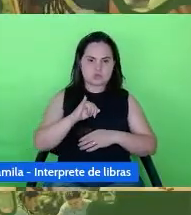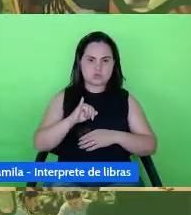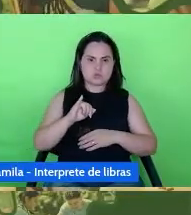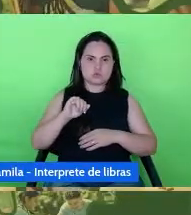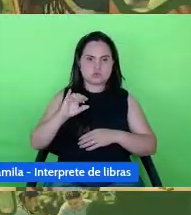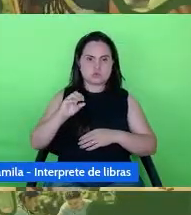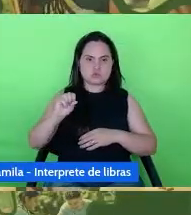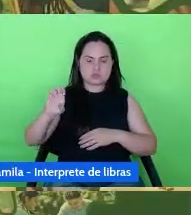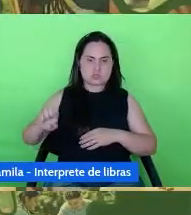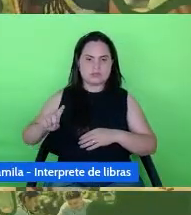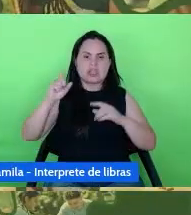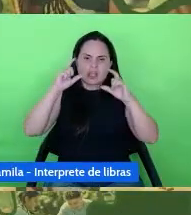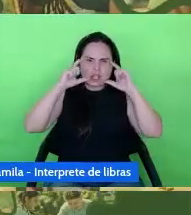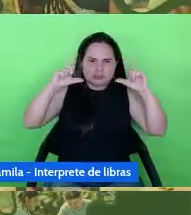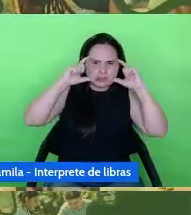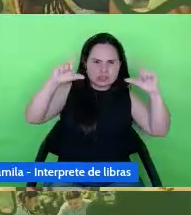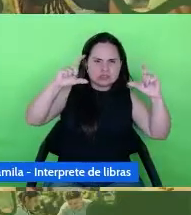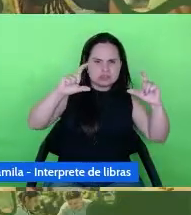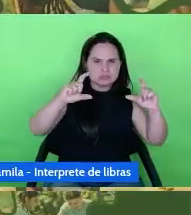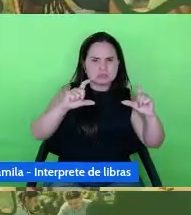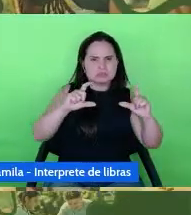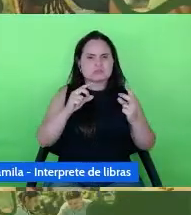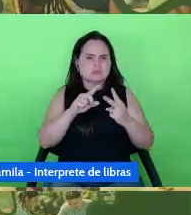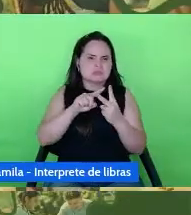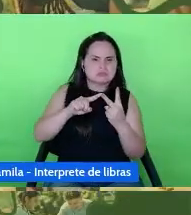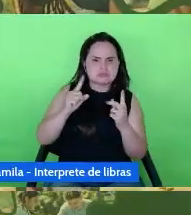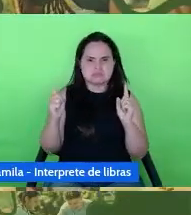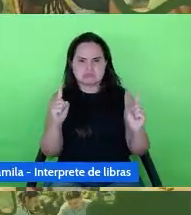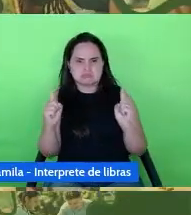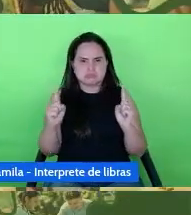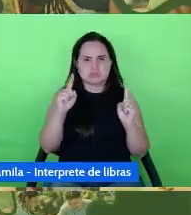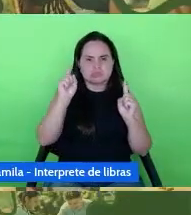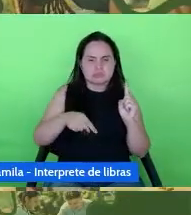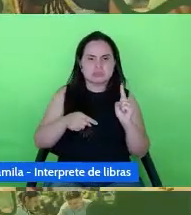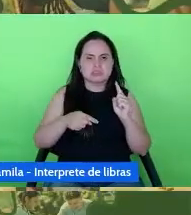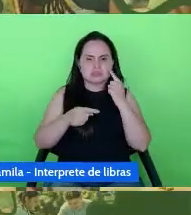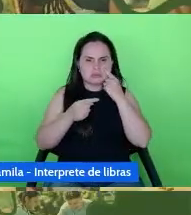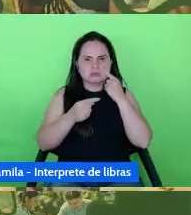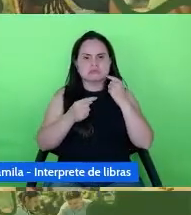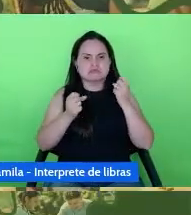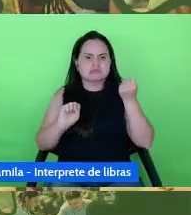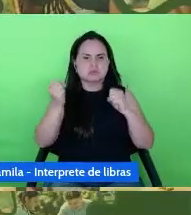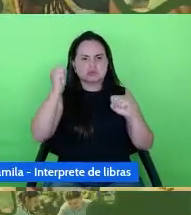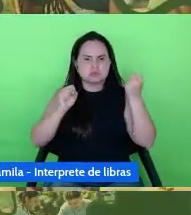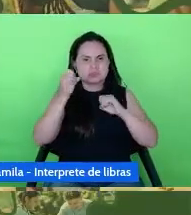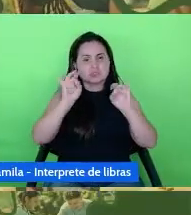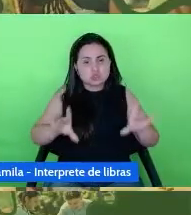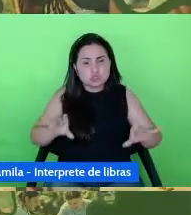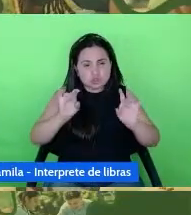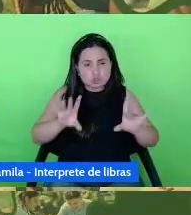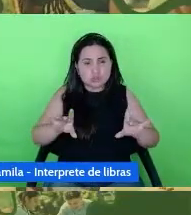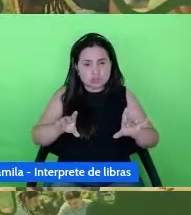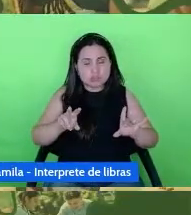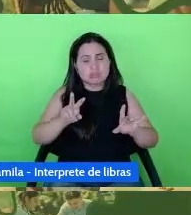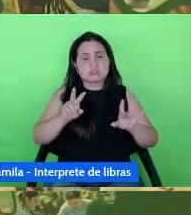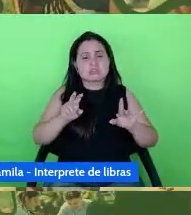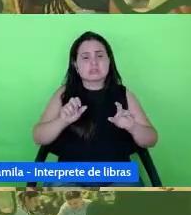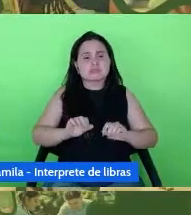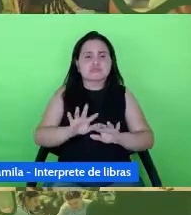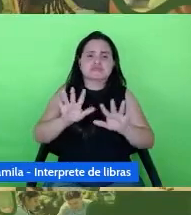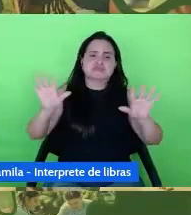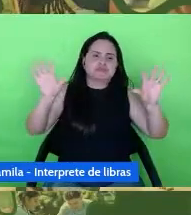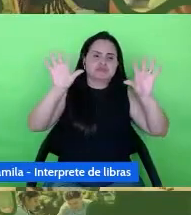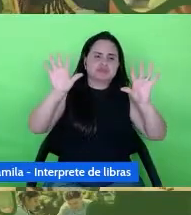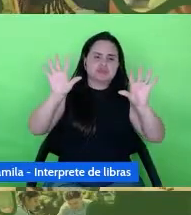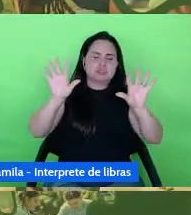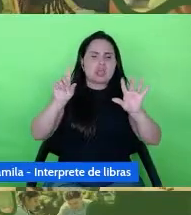e o comunismo são, na verdade, duas seitas da mesma coisa, que é o industrialismo. Achar que só a industrialização, o asfalto, a poluição, a tecnologia é que é o